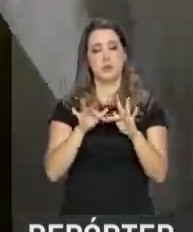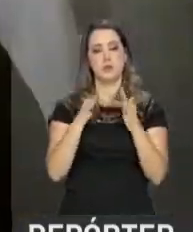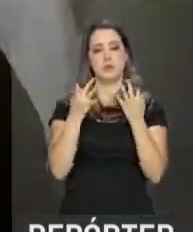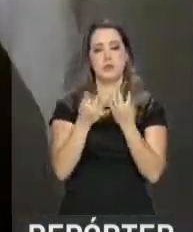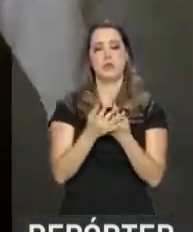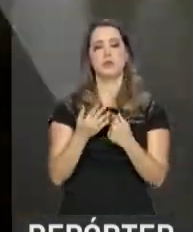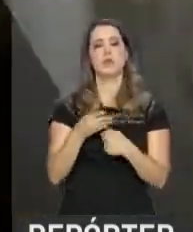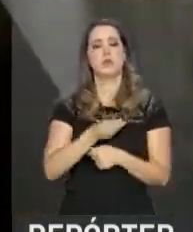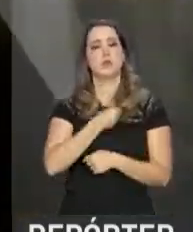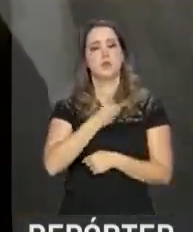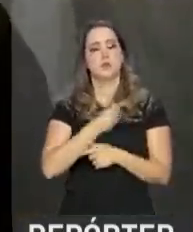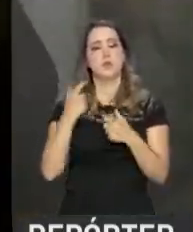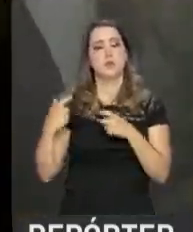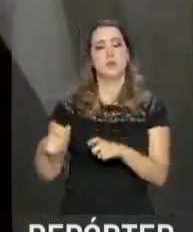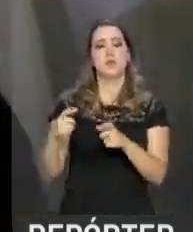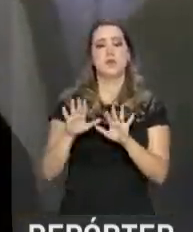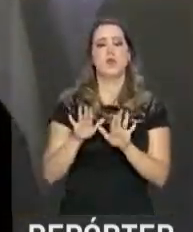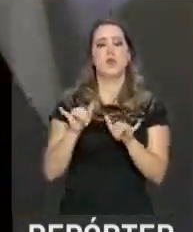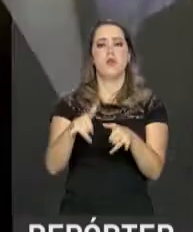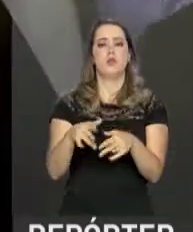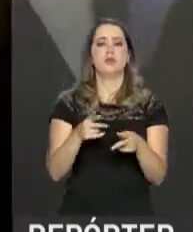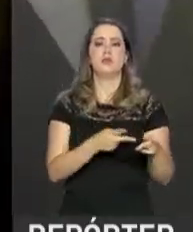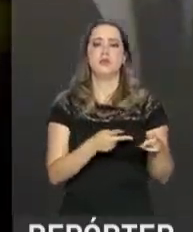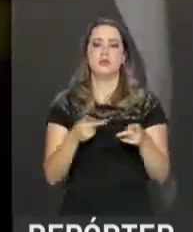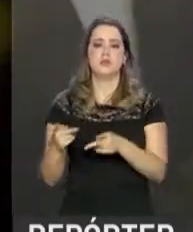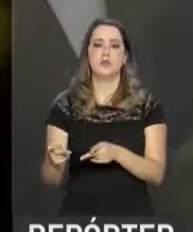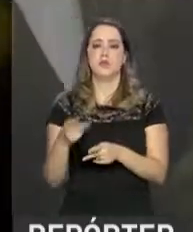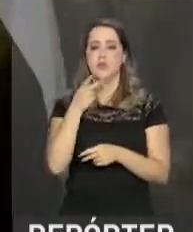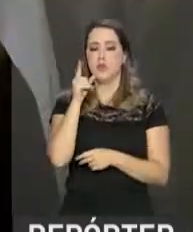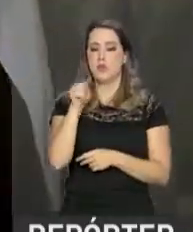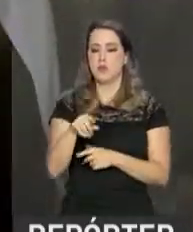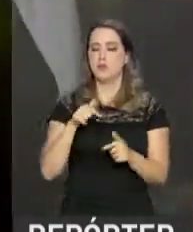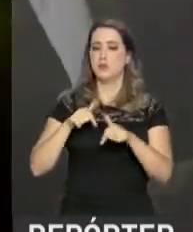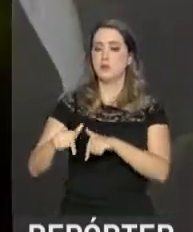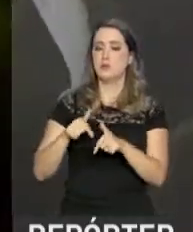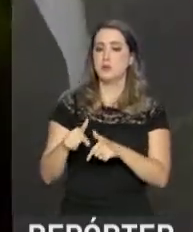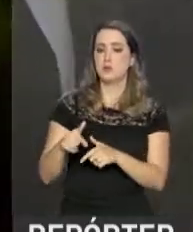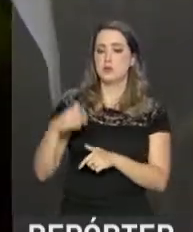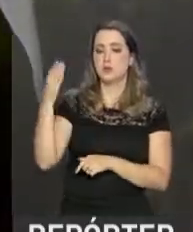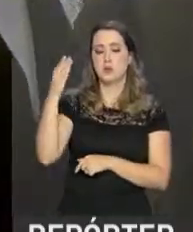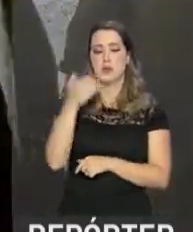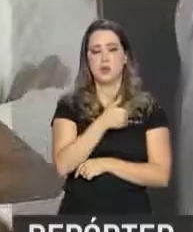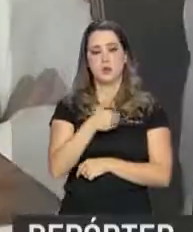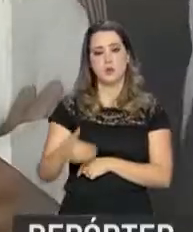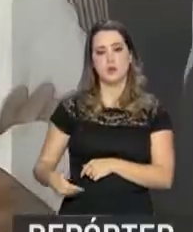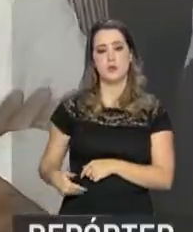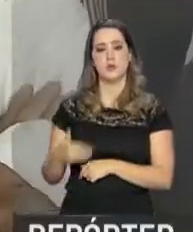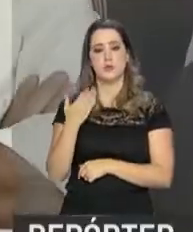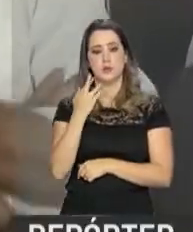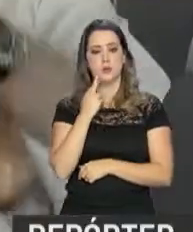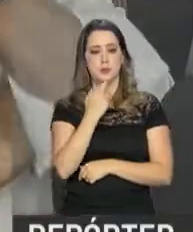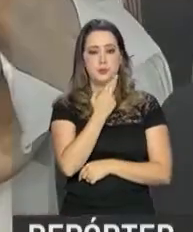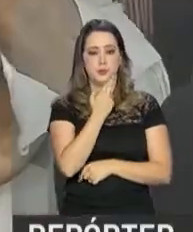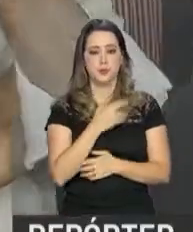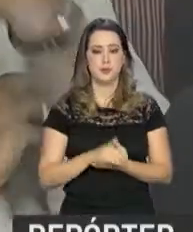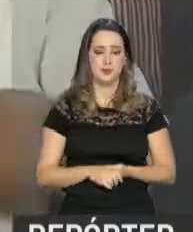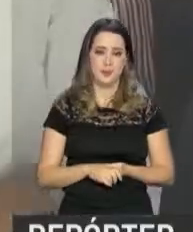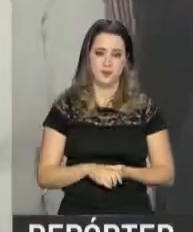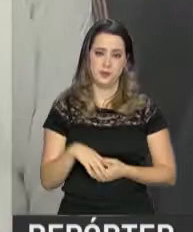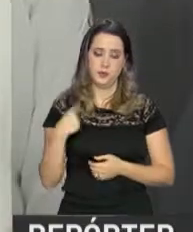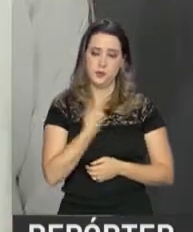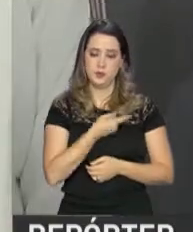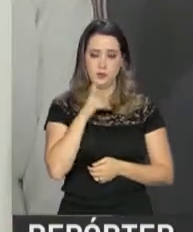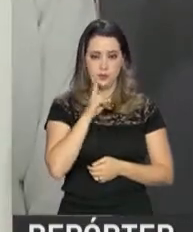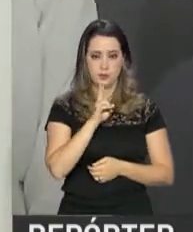que vivem no abrigo. Ao final da visita, o presidente falou sobre as ações do governo em Roraima. Nestes abrigos, nós estamos